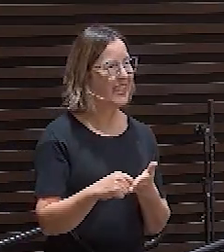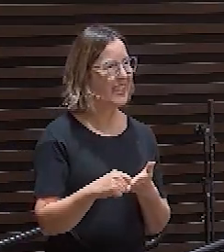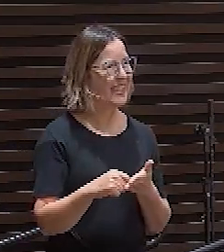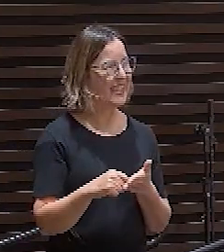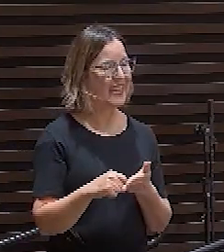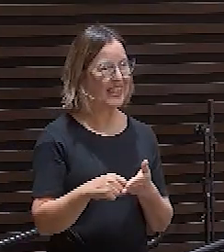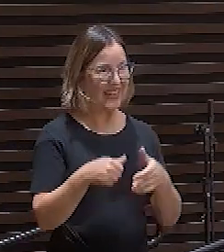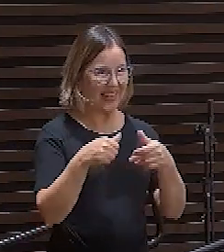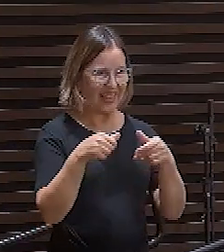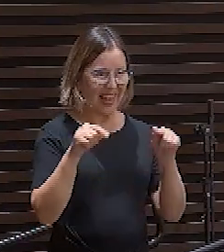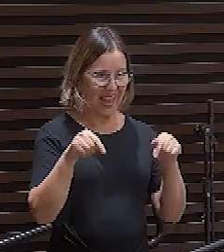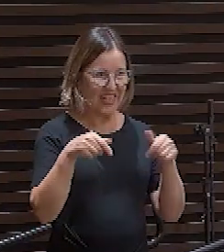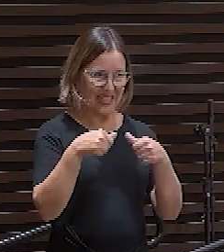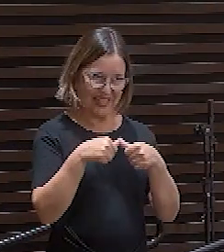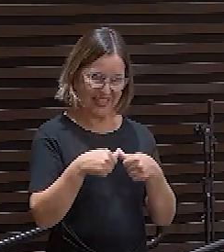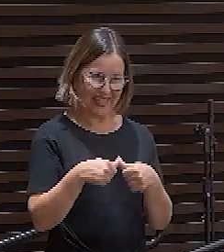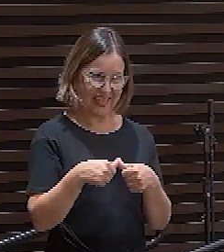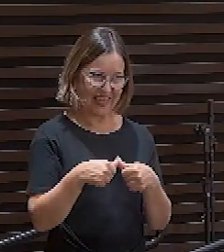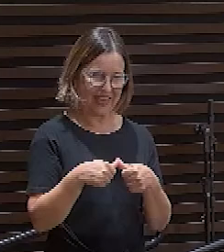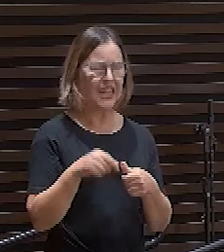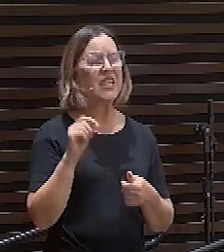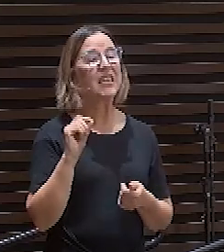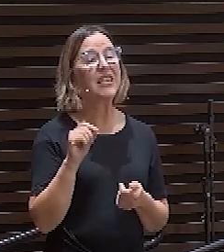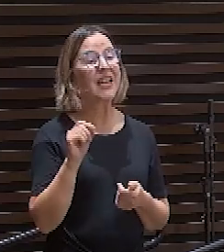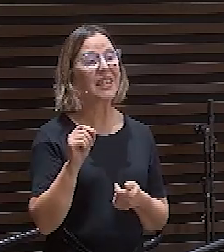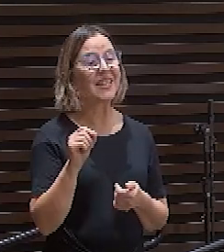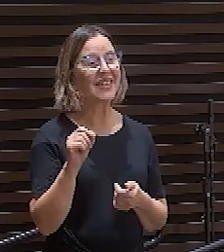Aqui jaz, né? Aqui jaz quem?